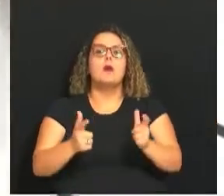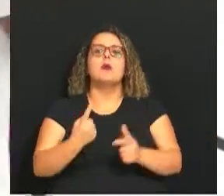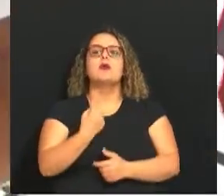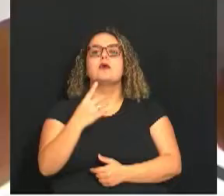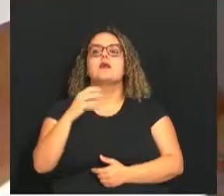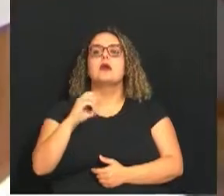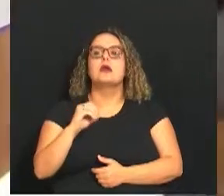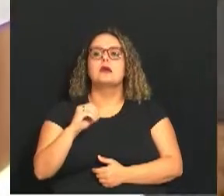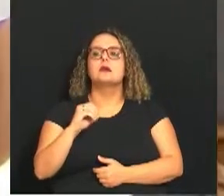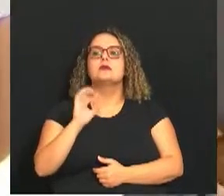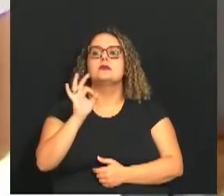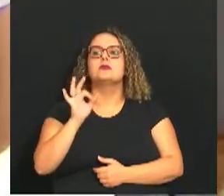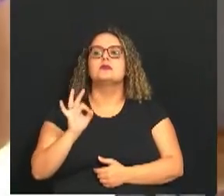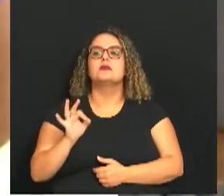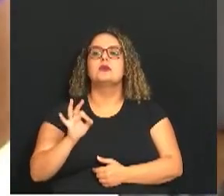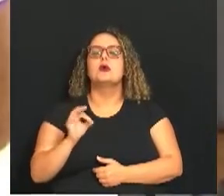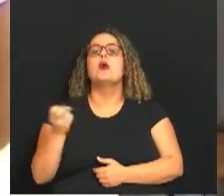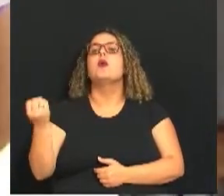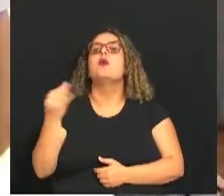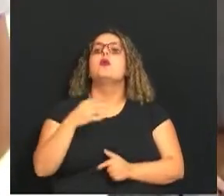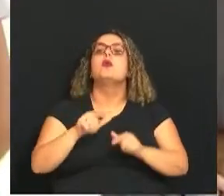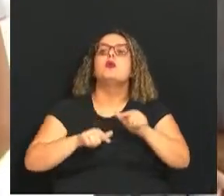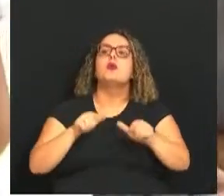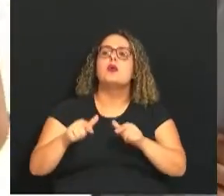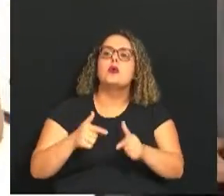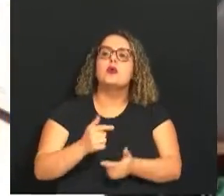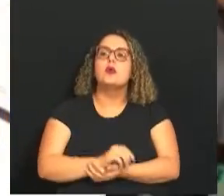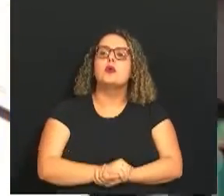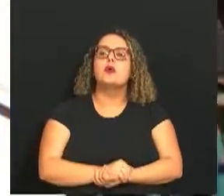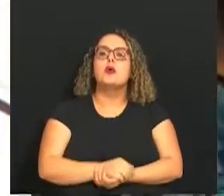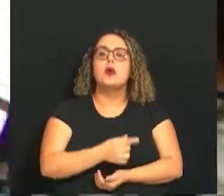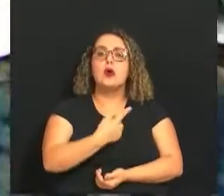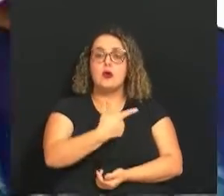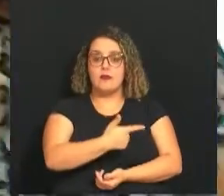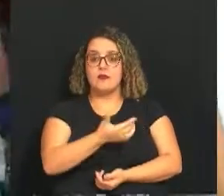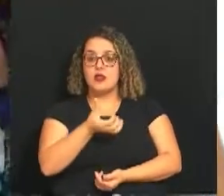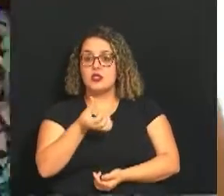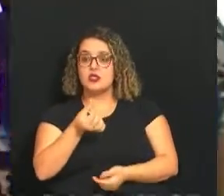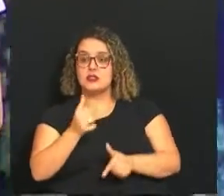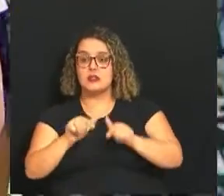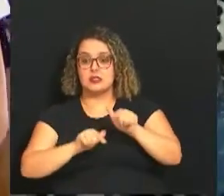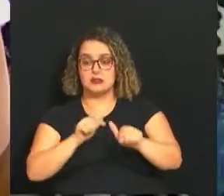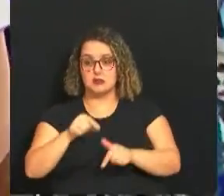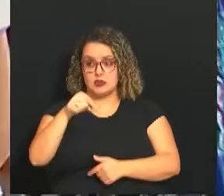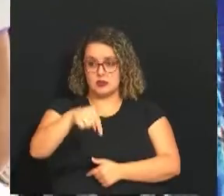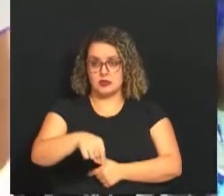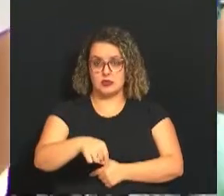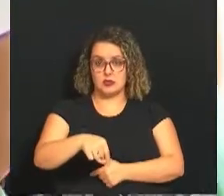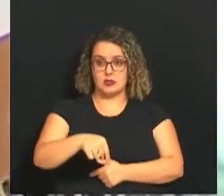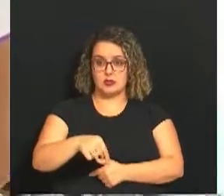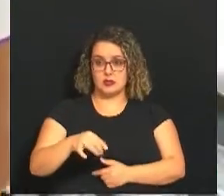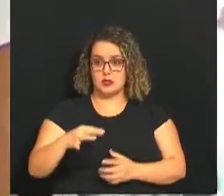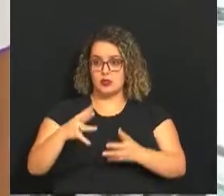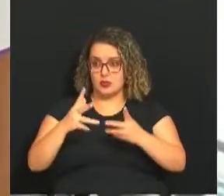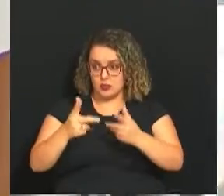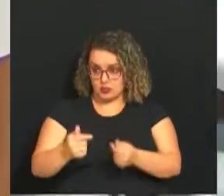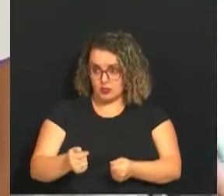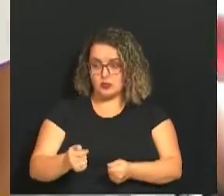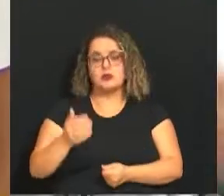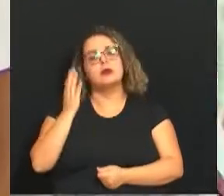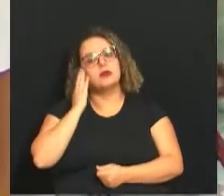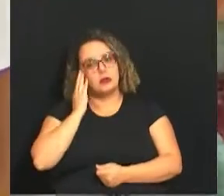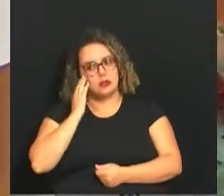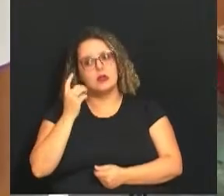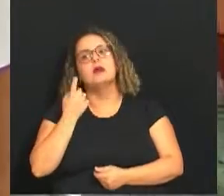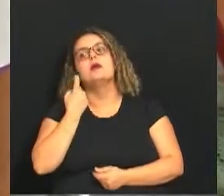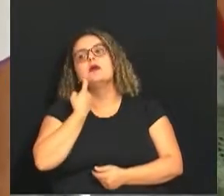Aumentou 10%. Quantos funcionários vocês têm aqui? Tem 26 funcionários. Todo mundo tem que entender bastante sobre peixe, né,